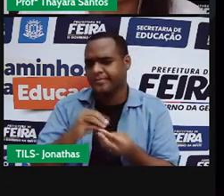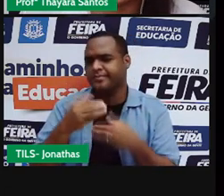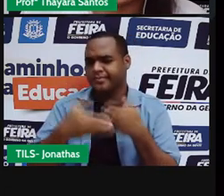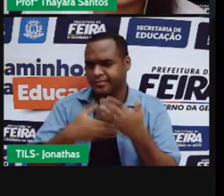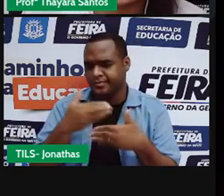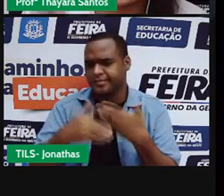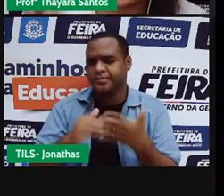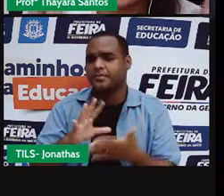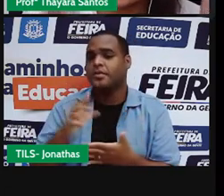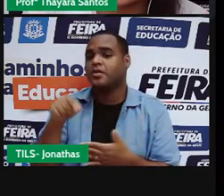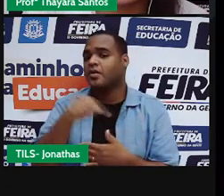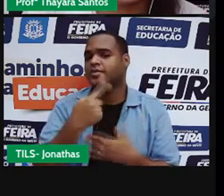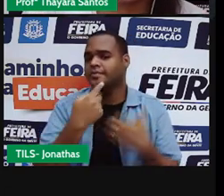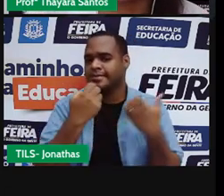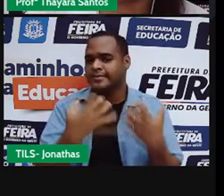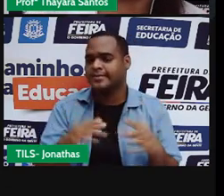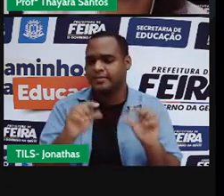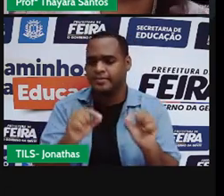então